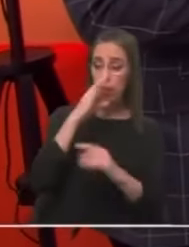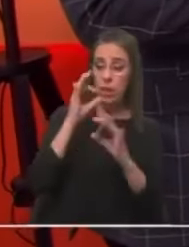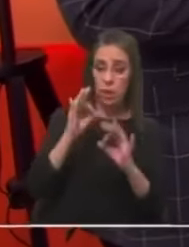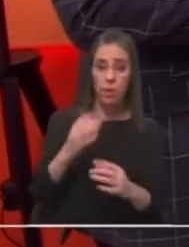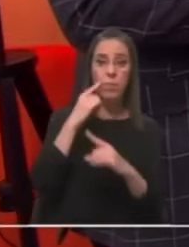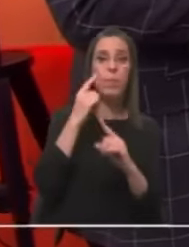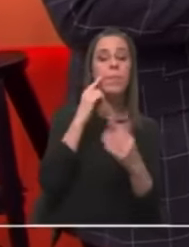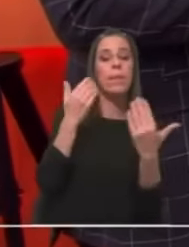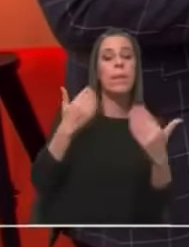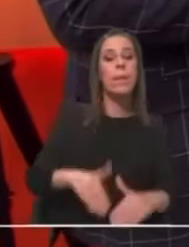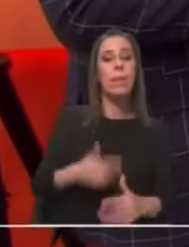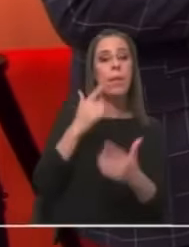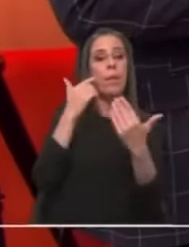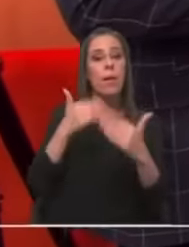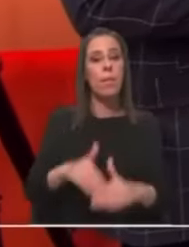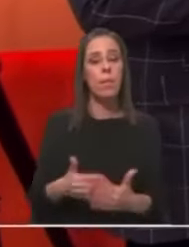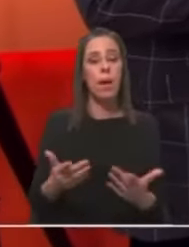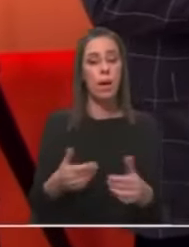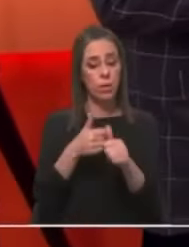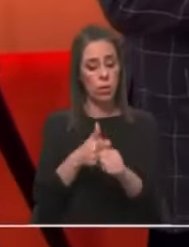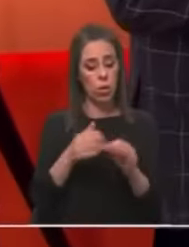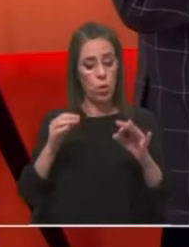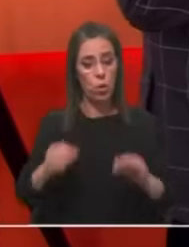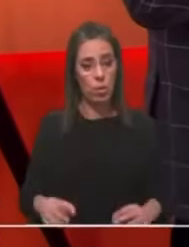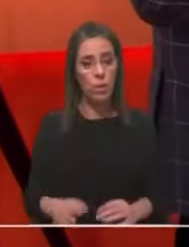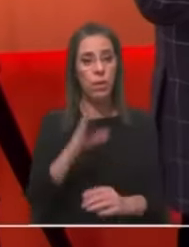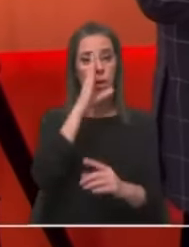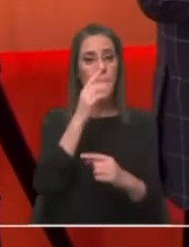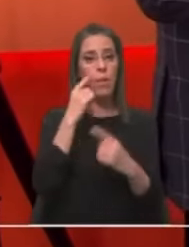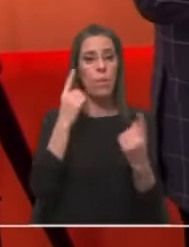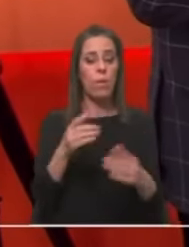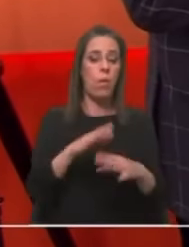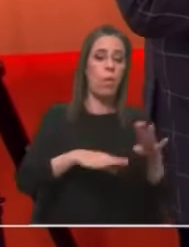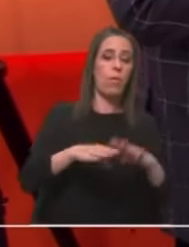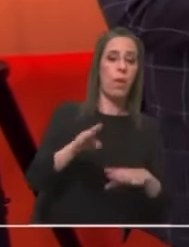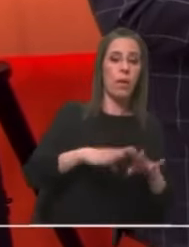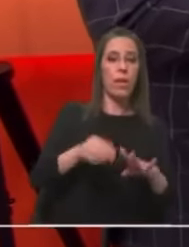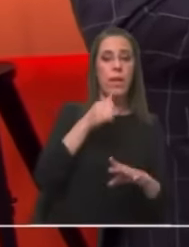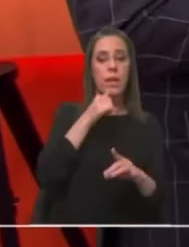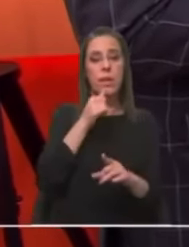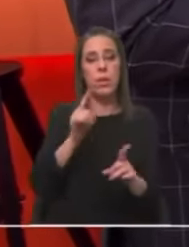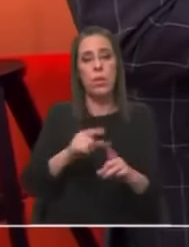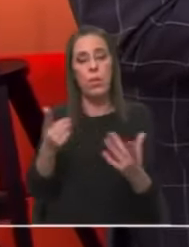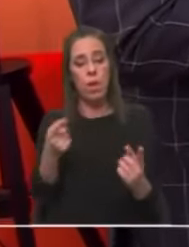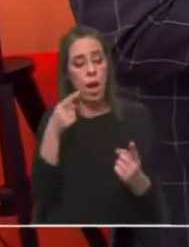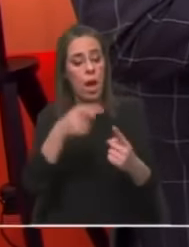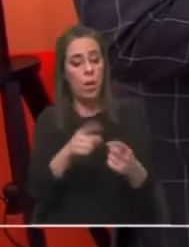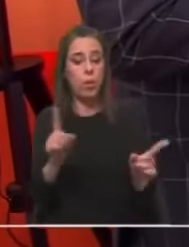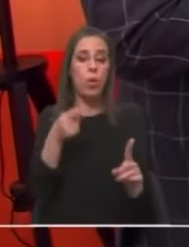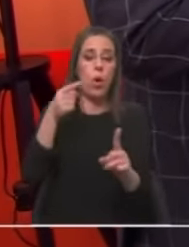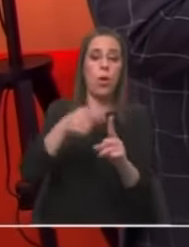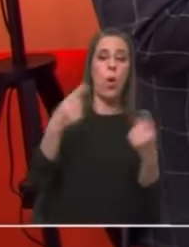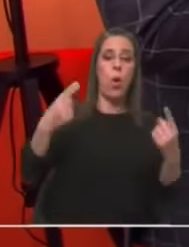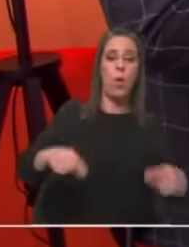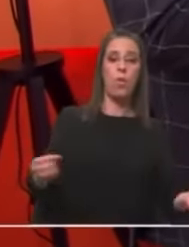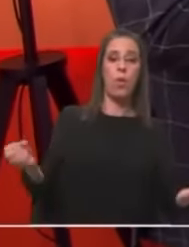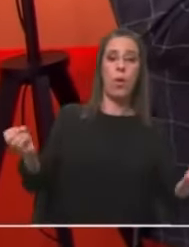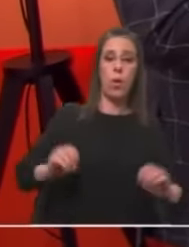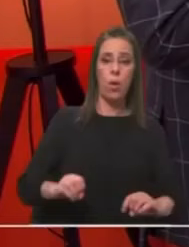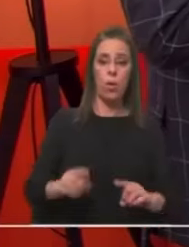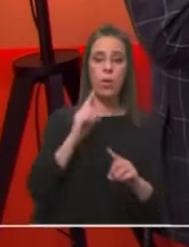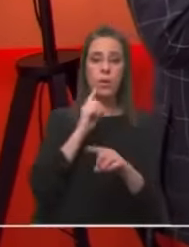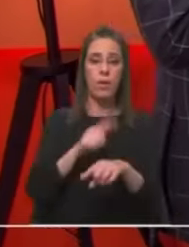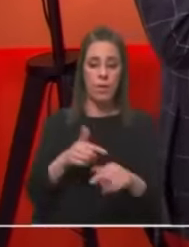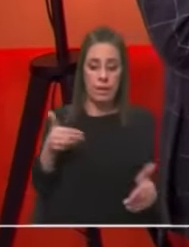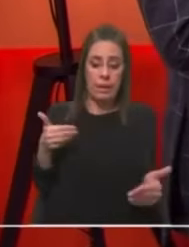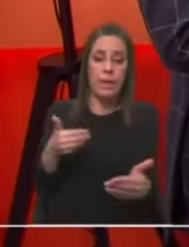há um prazo. E esse prazo, uma vez cumprido, depois o Ministério Público ou age ou não age, ou decide ou não decide, ou acusa ou não acusa, ou ouve ou não ouve. E estávamos em cima do